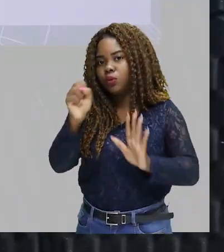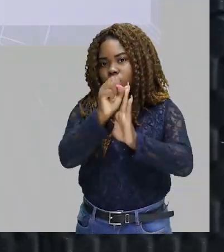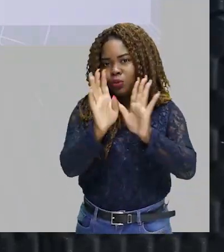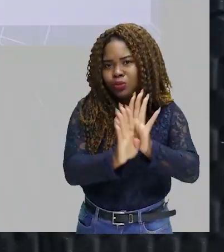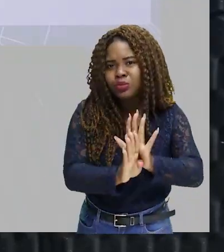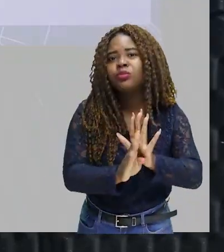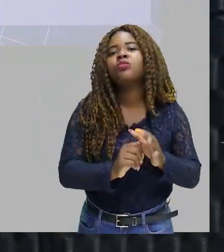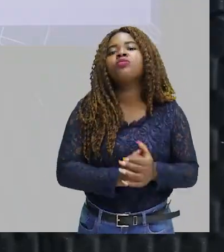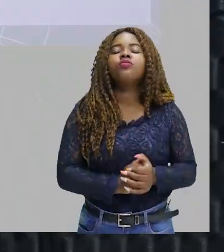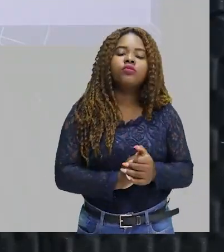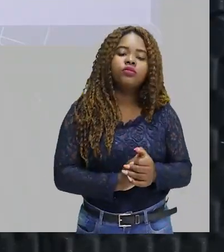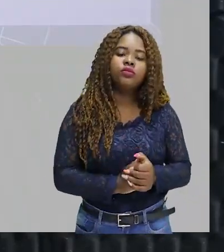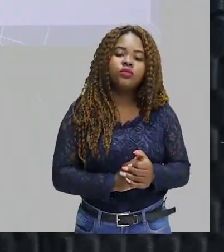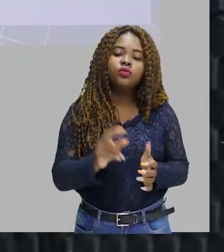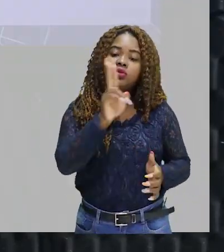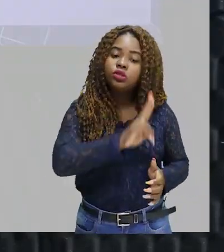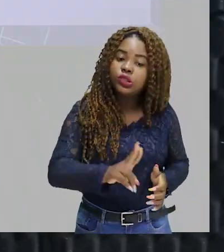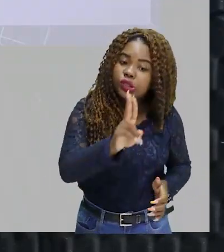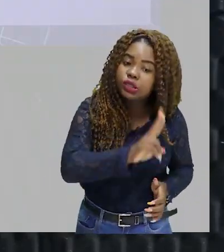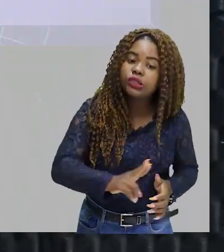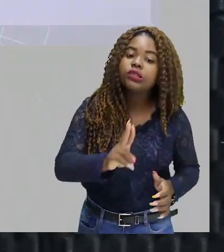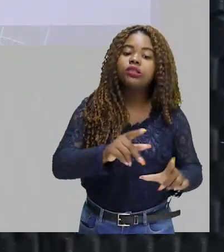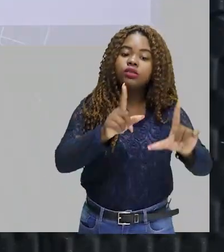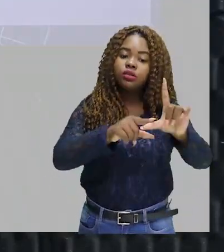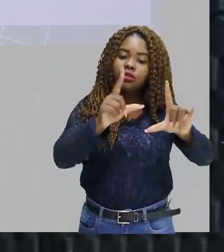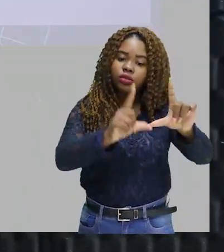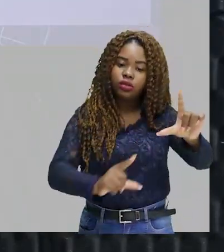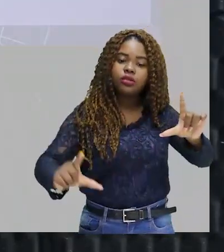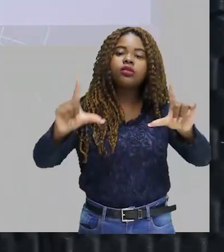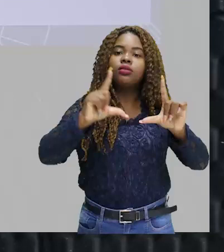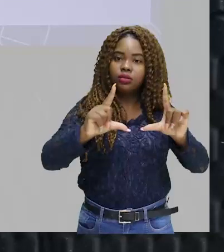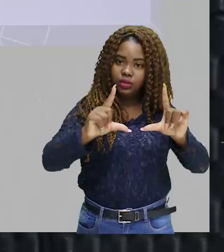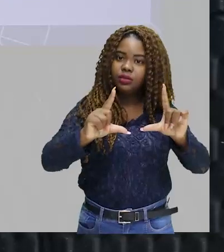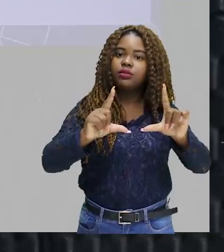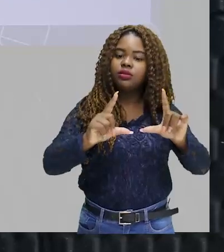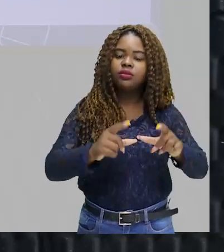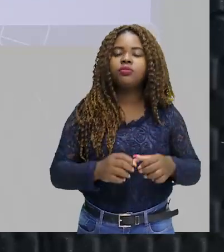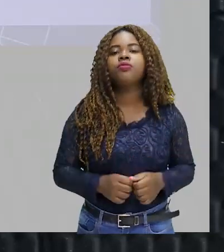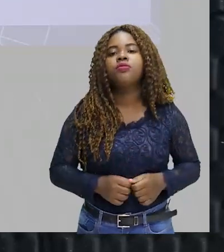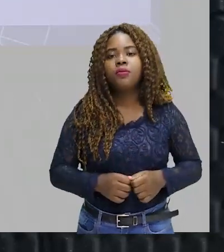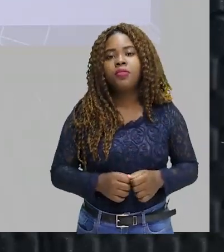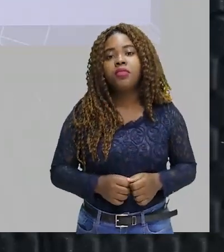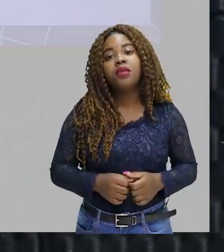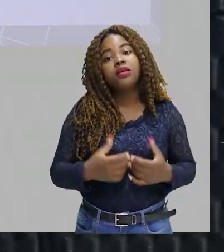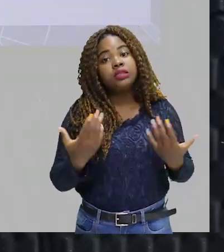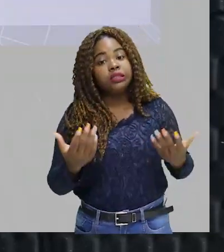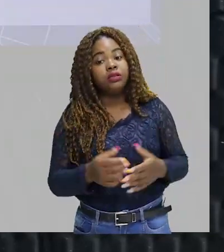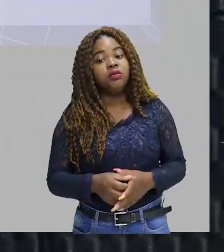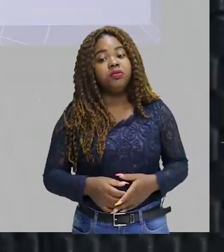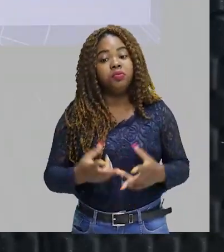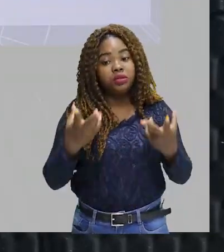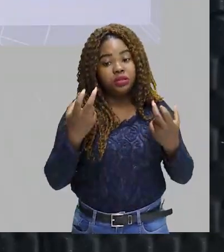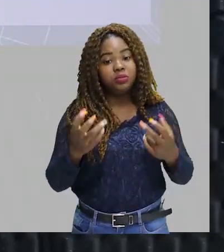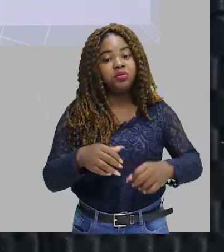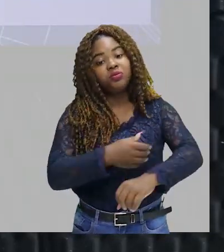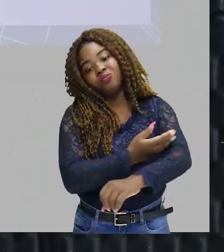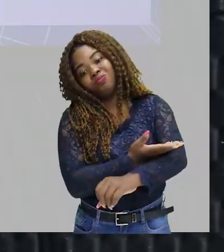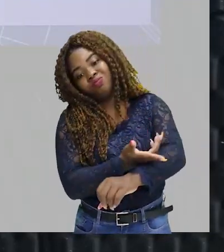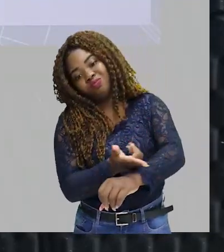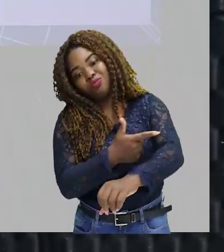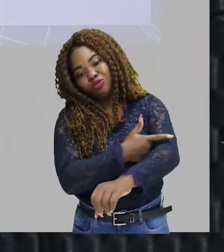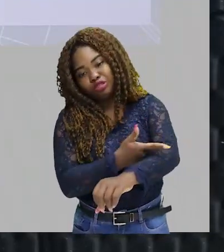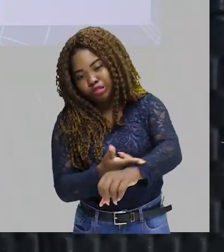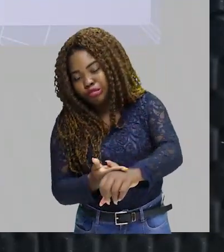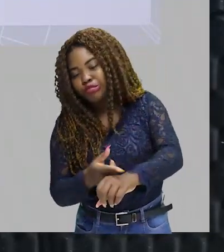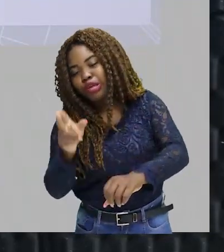quando a gente quer dar uma ênfase, né, ou até não é tão educado usar a letra maiúscula, porque dá a ideia de que você está gritando,